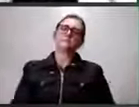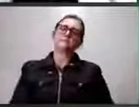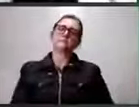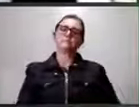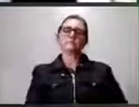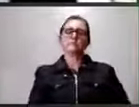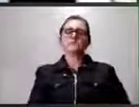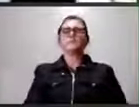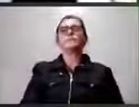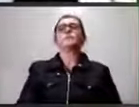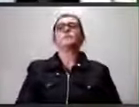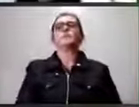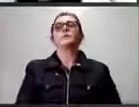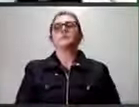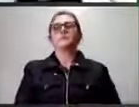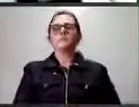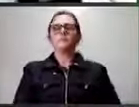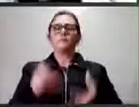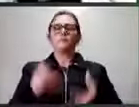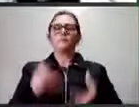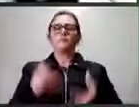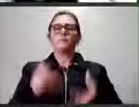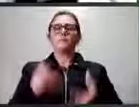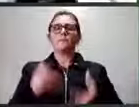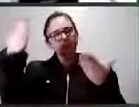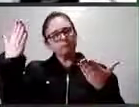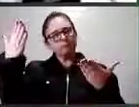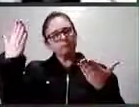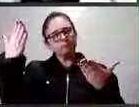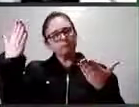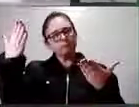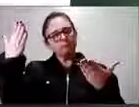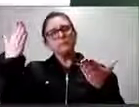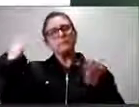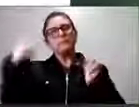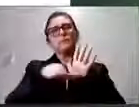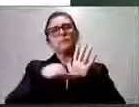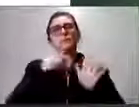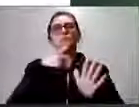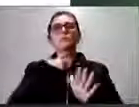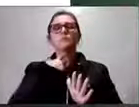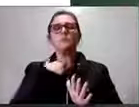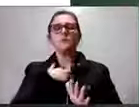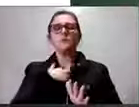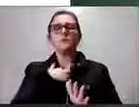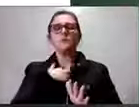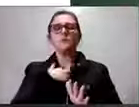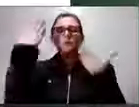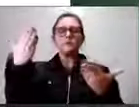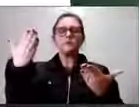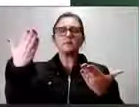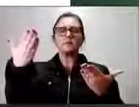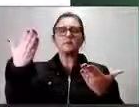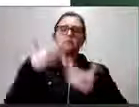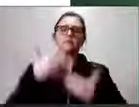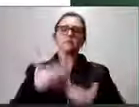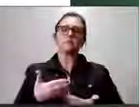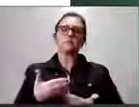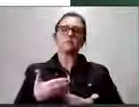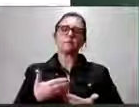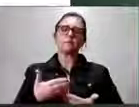Bueno, muchas gracias. Muito obrigado. Primeiro, eu gostaria de agradecer pelo convite à